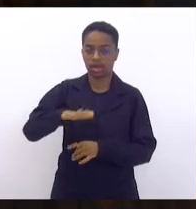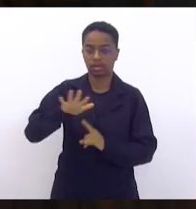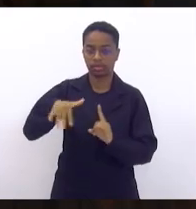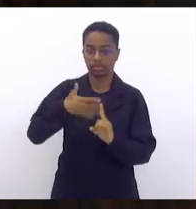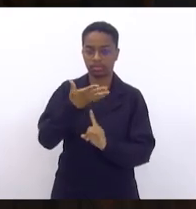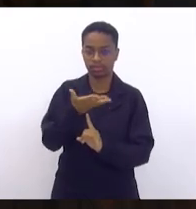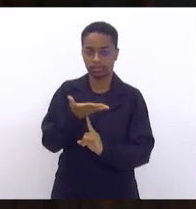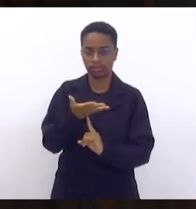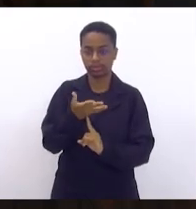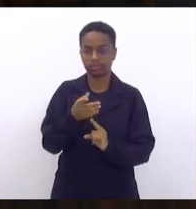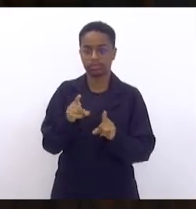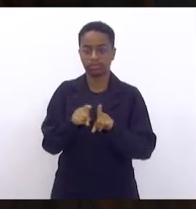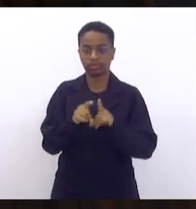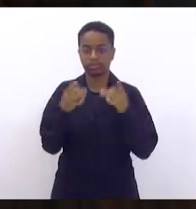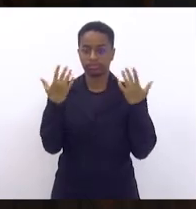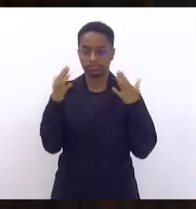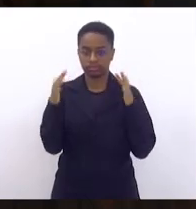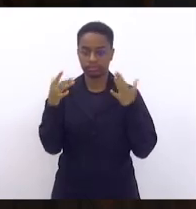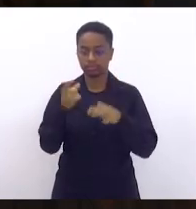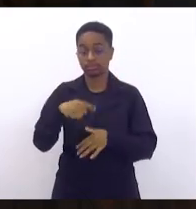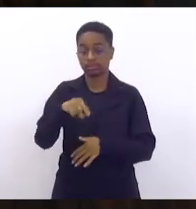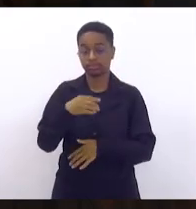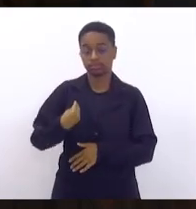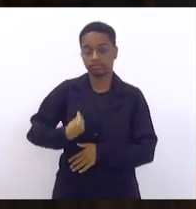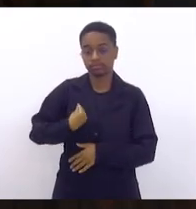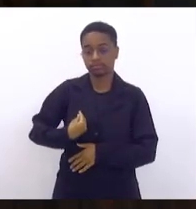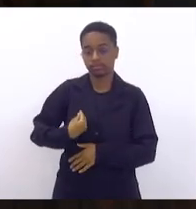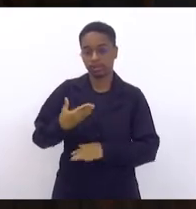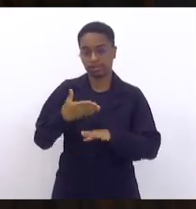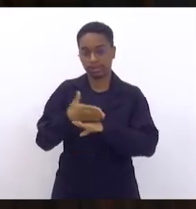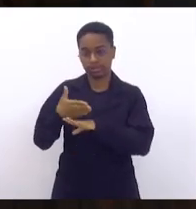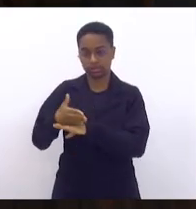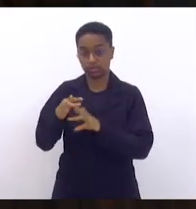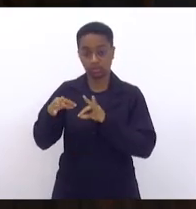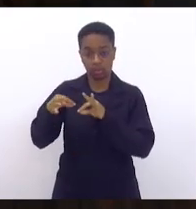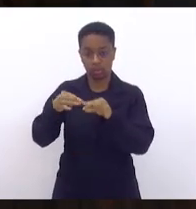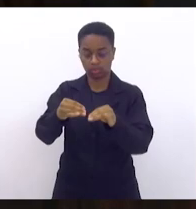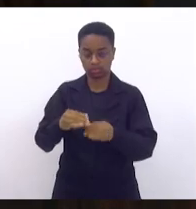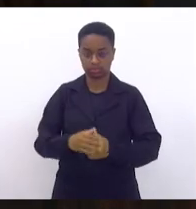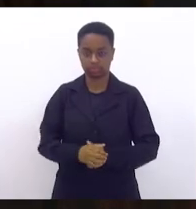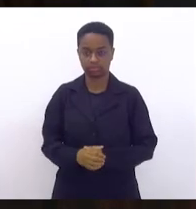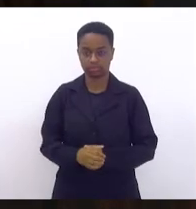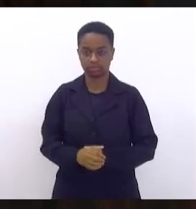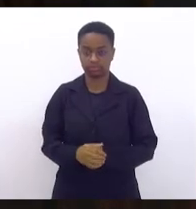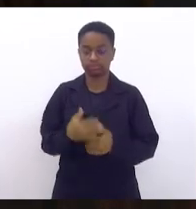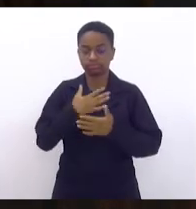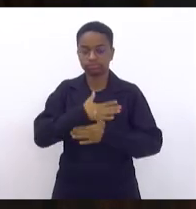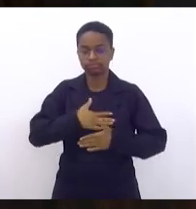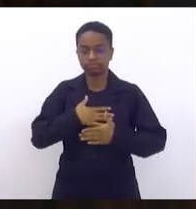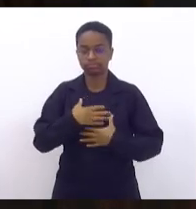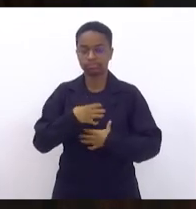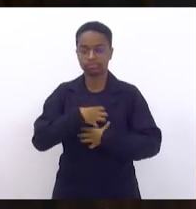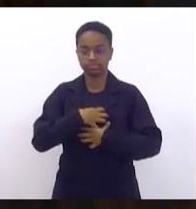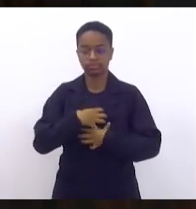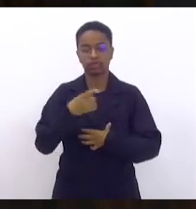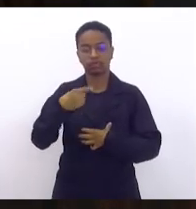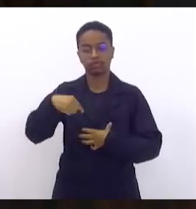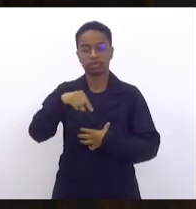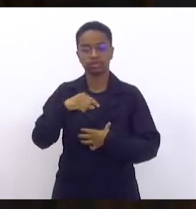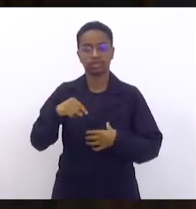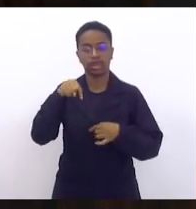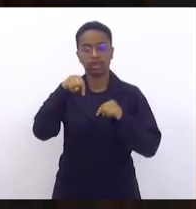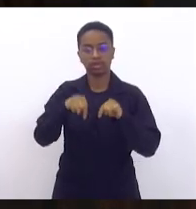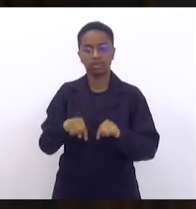e parabenizar a participação de todos vocês de todos um prazer imenso tê-los aqui